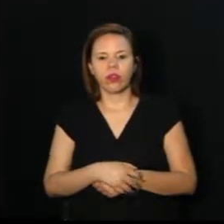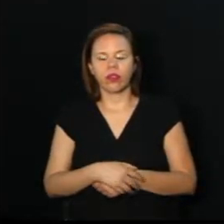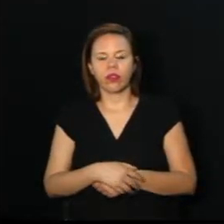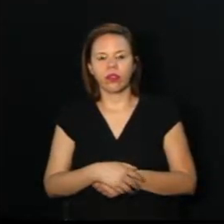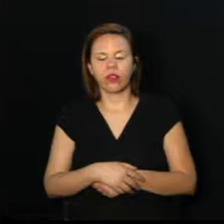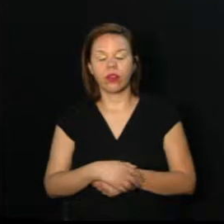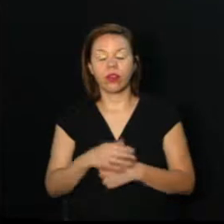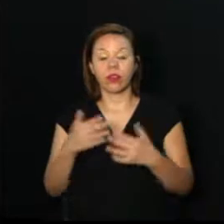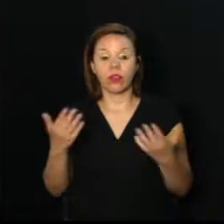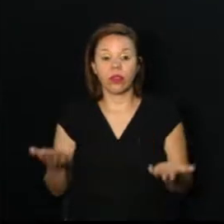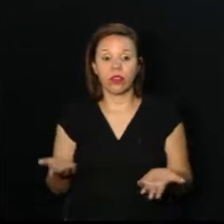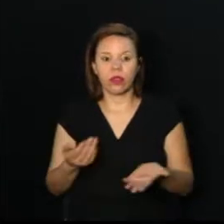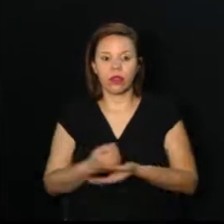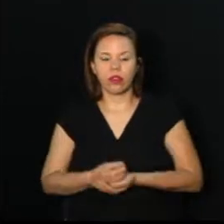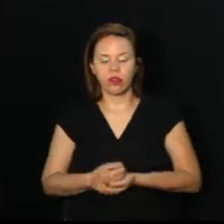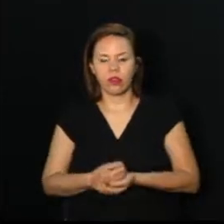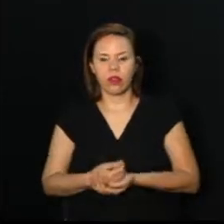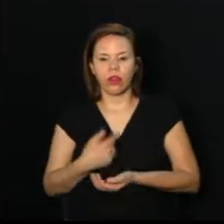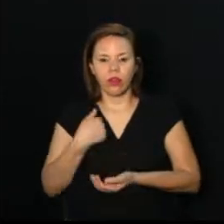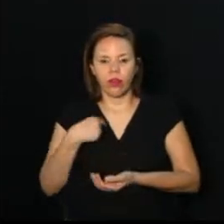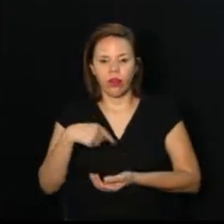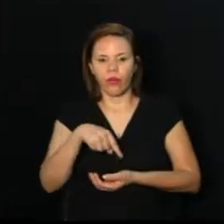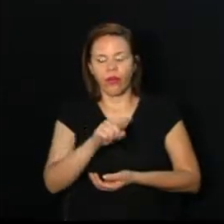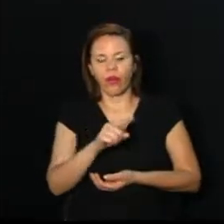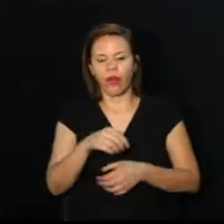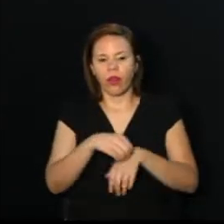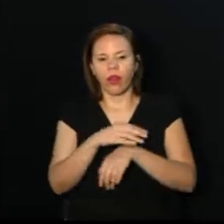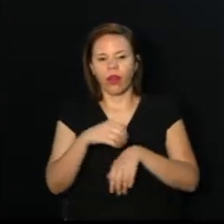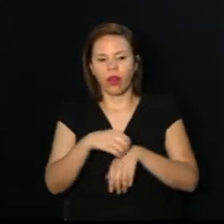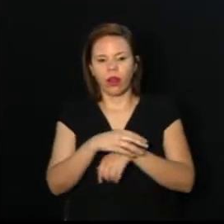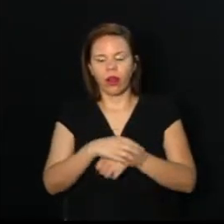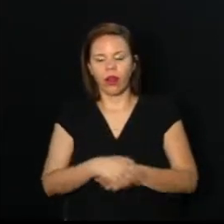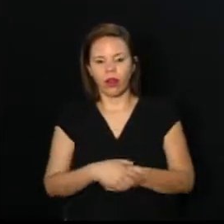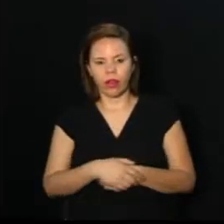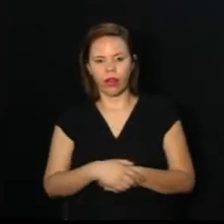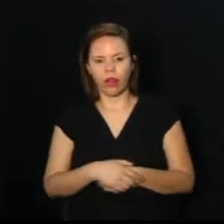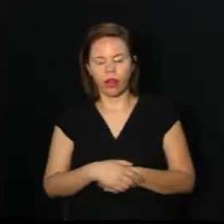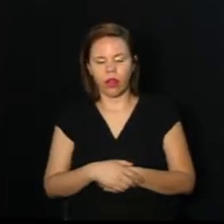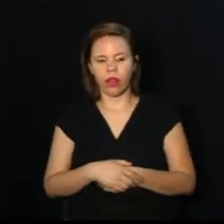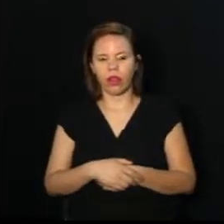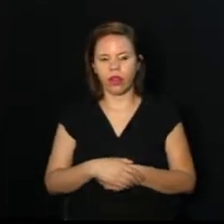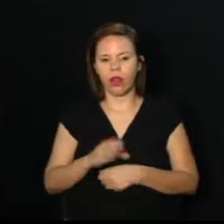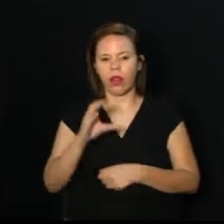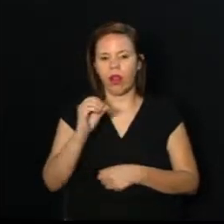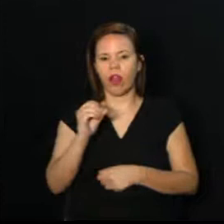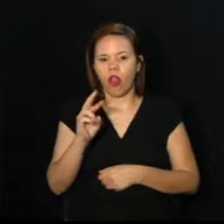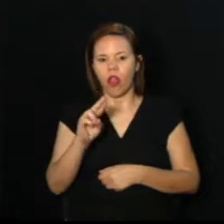e daí eu vou levar ao córtex